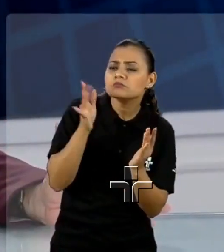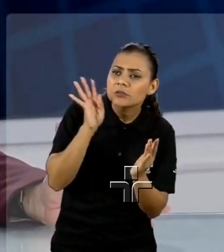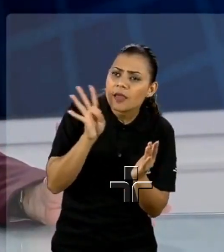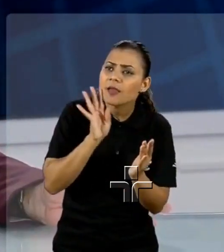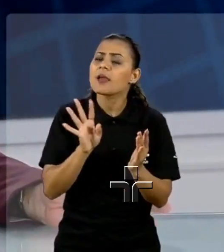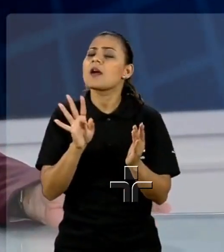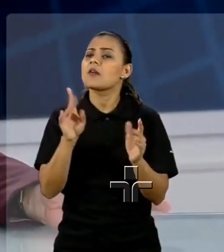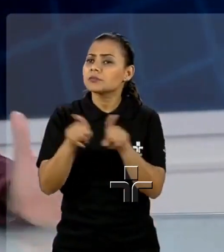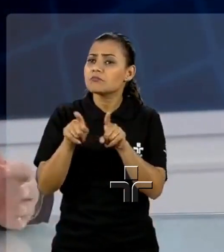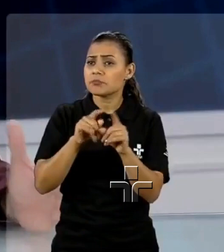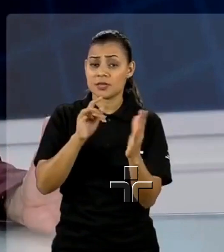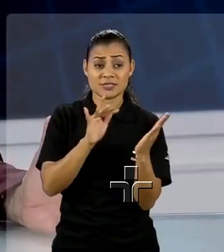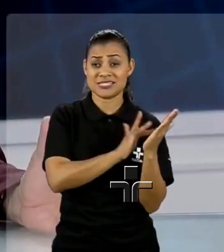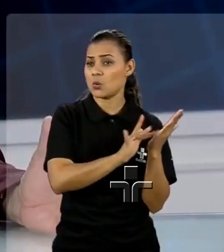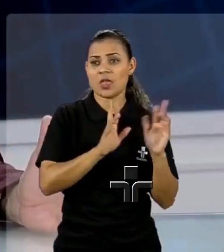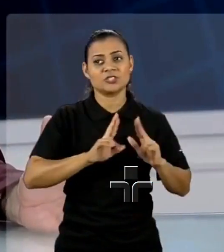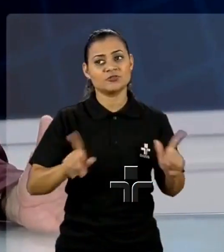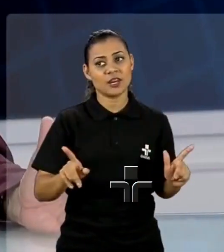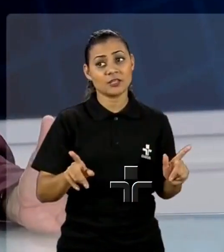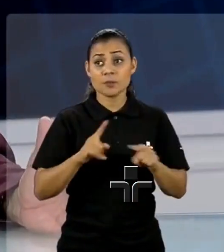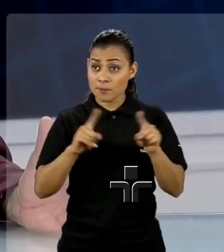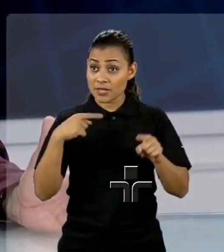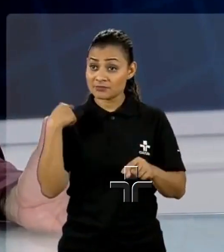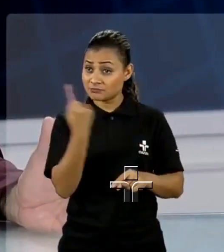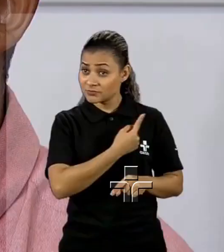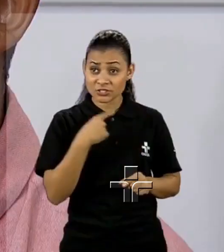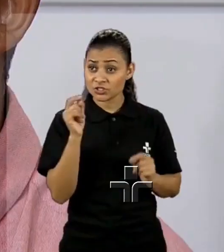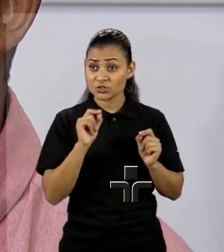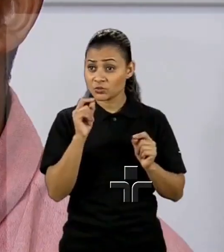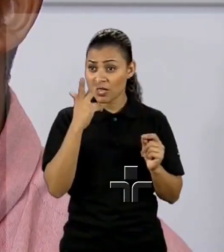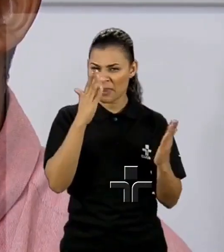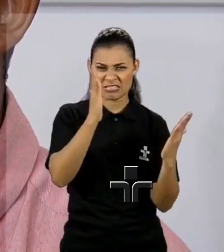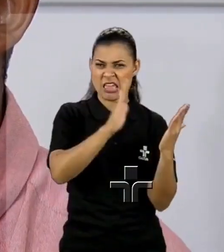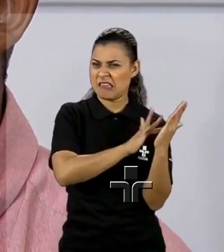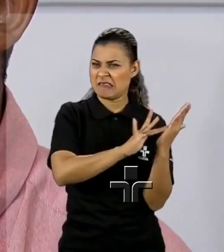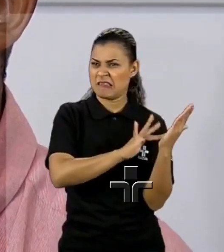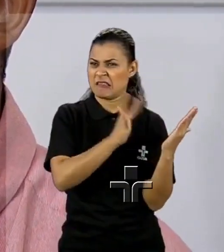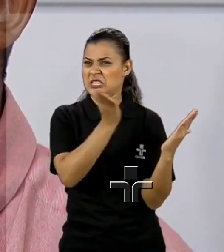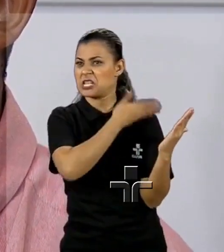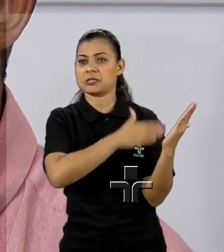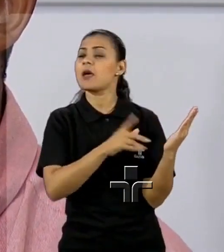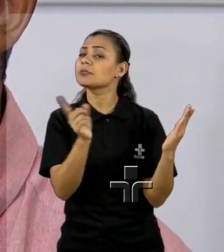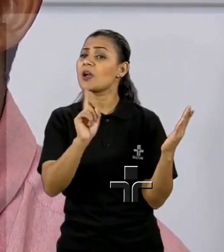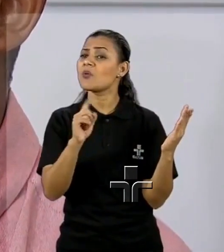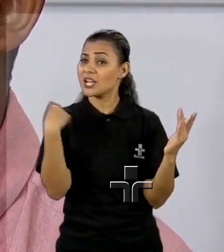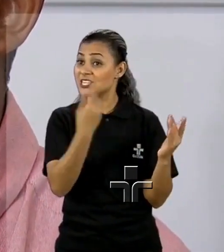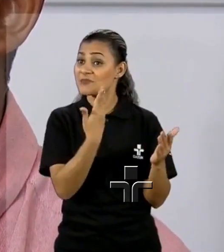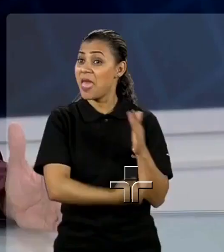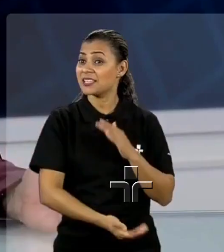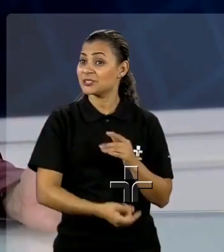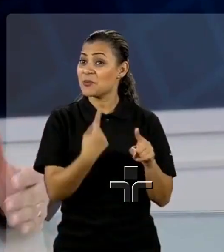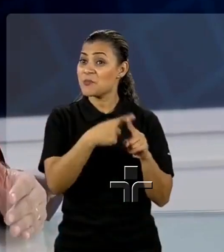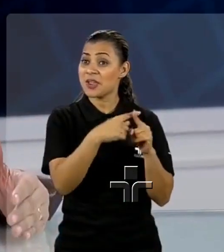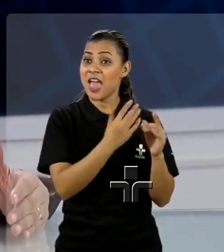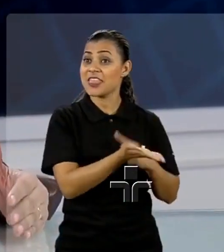da leitura no celular, eu não acho que a gente deve brigar com a ferramenta eletrônica. Primeiro, porque nós vamos perder.